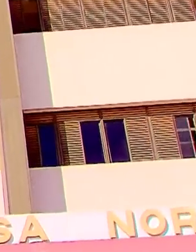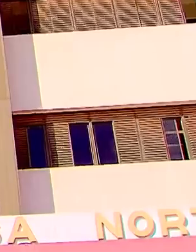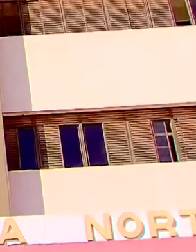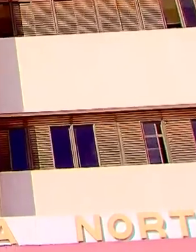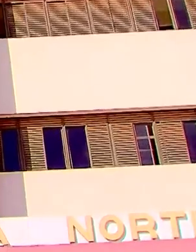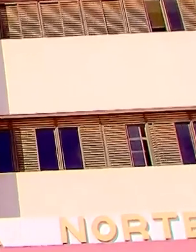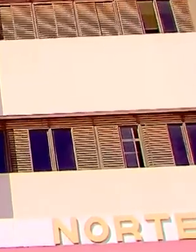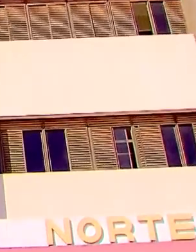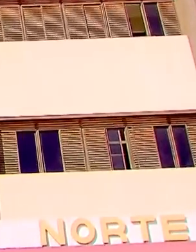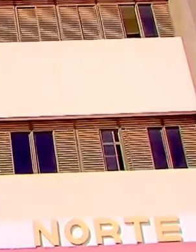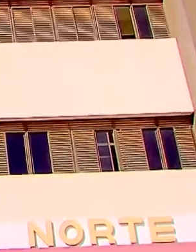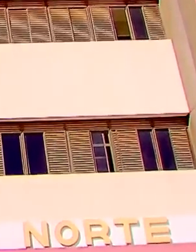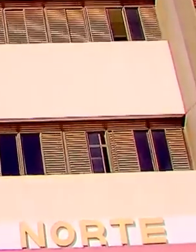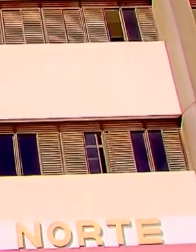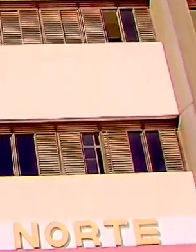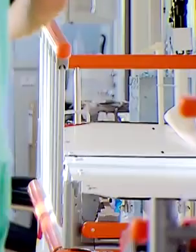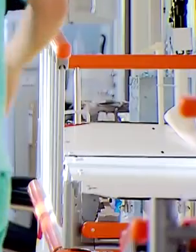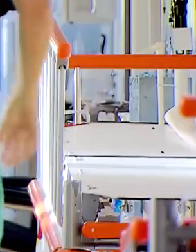Tchau.